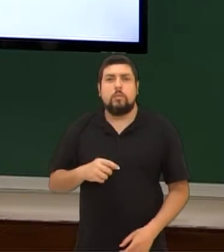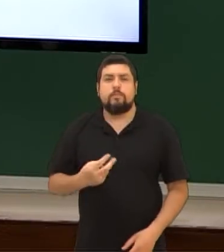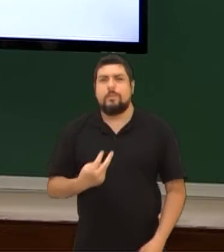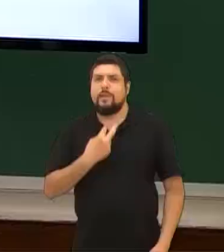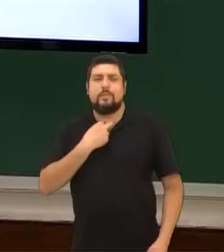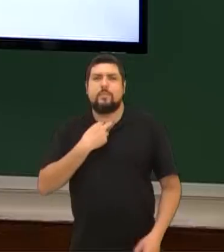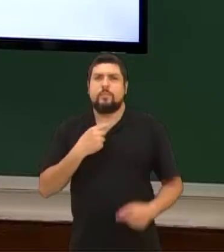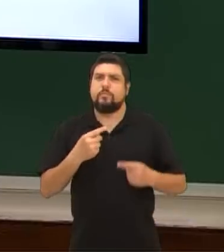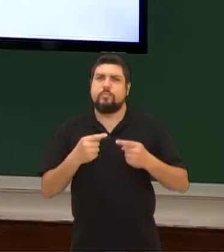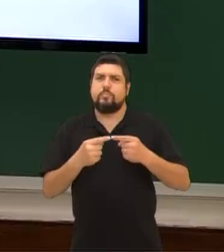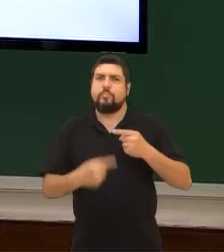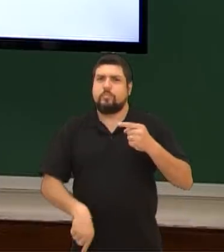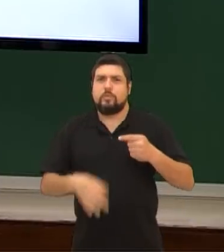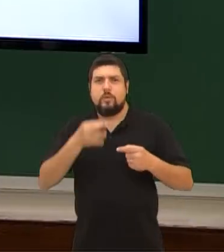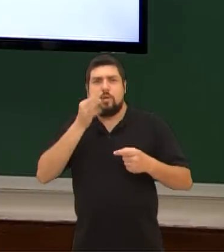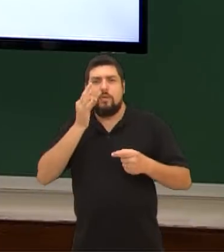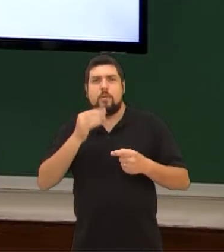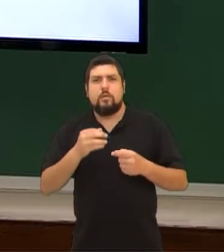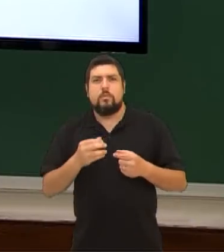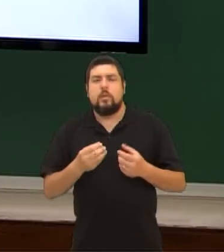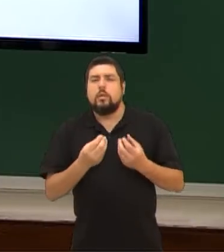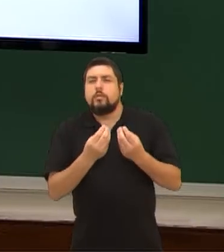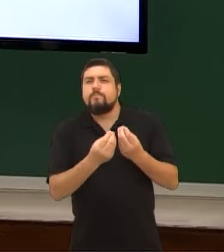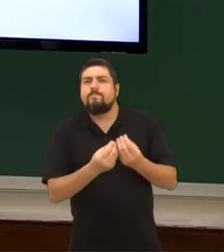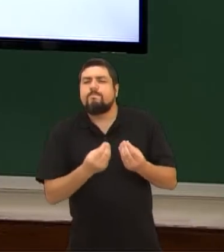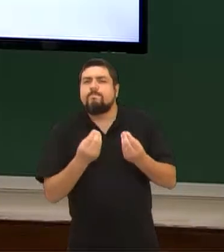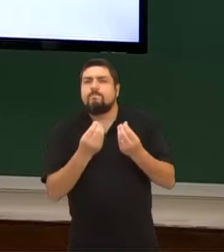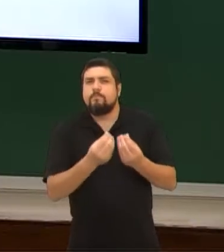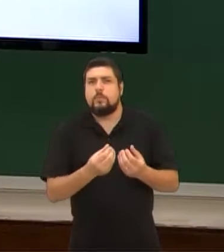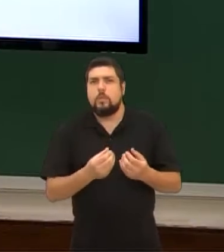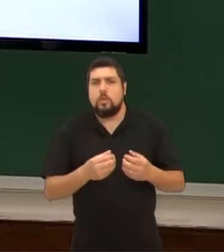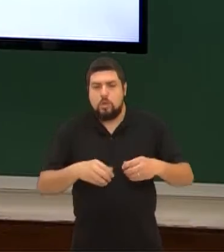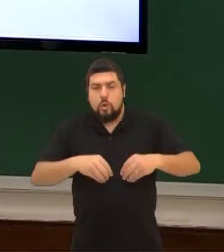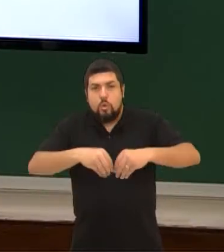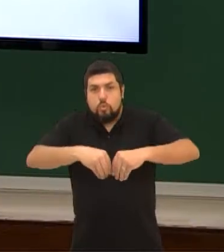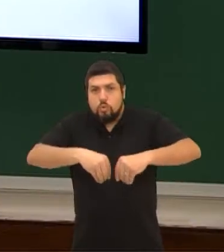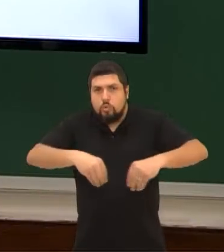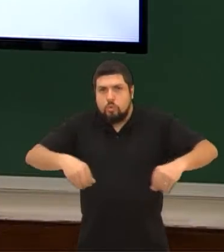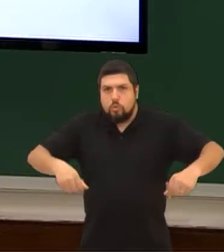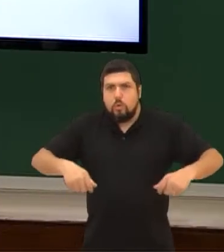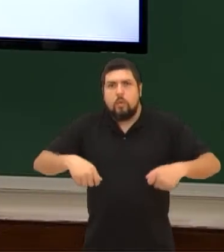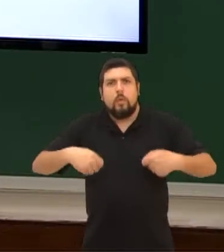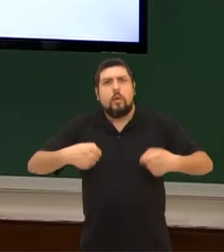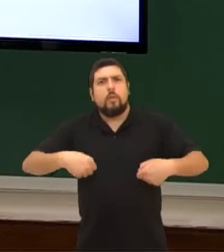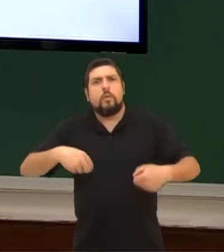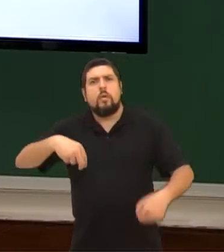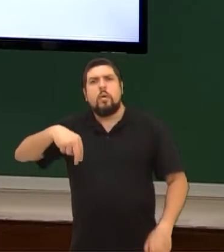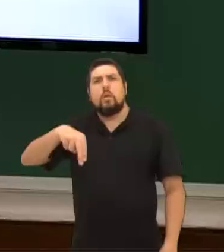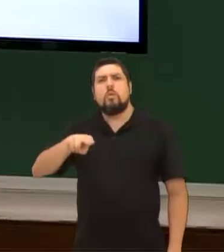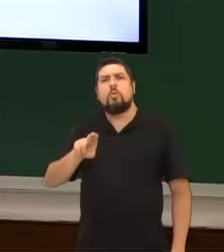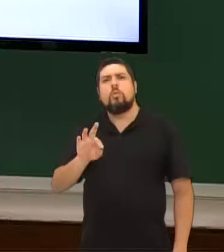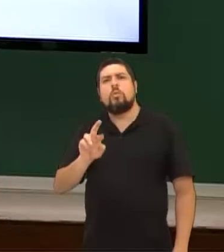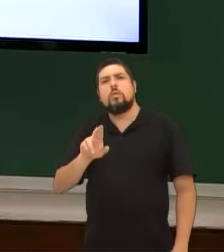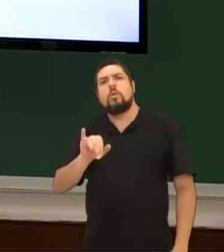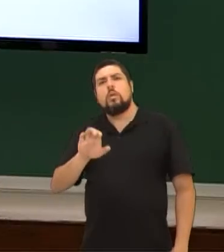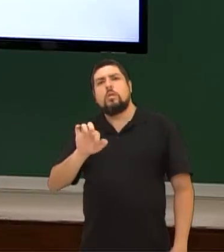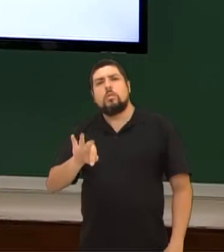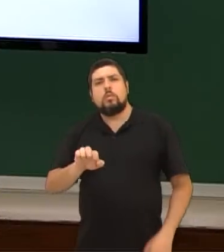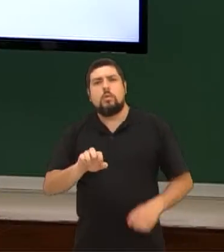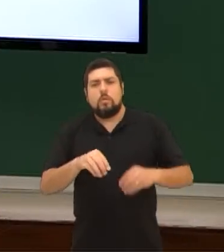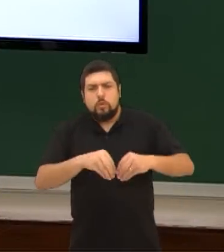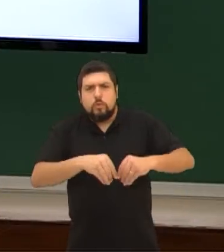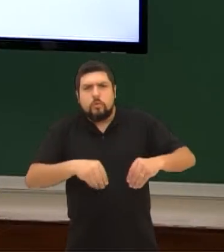uma cultura sensível com relação ao clima, o solo precisa ser rico em nutrientes e eu preciso ter as fronteiras